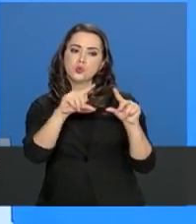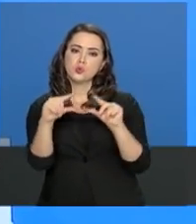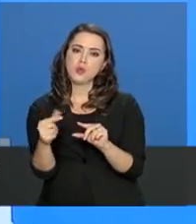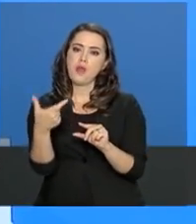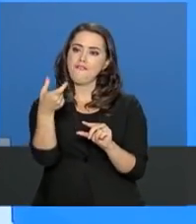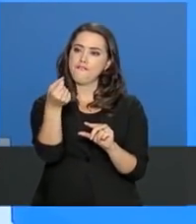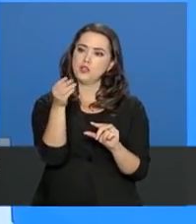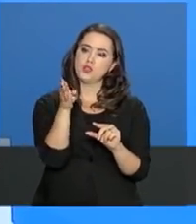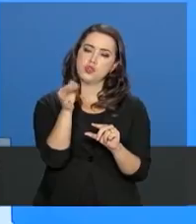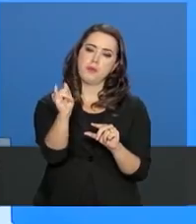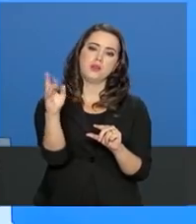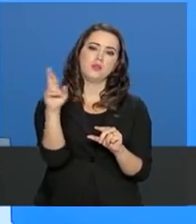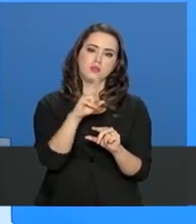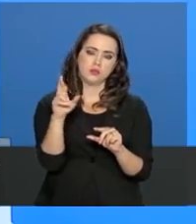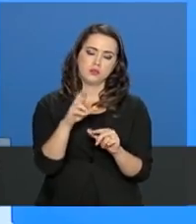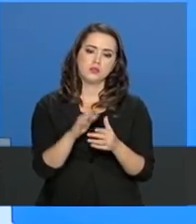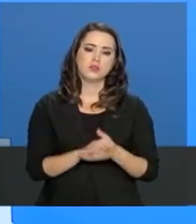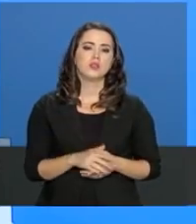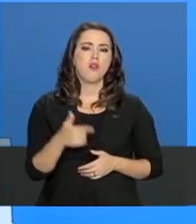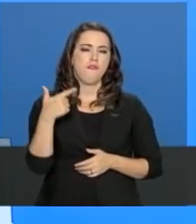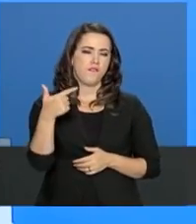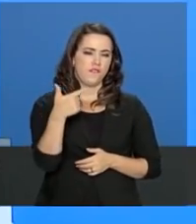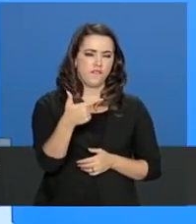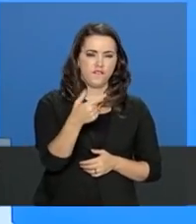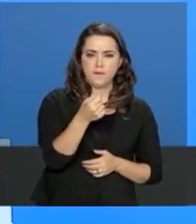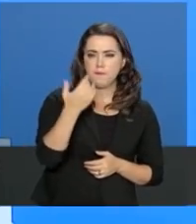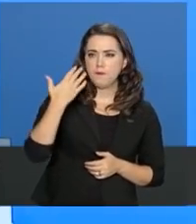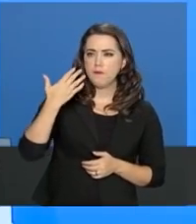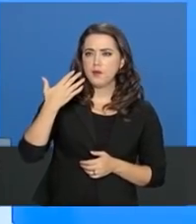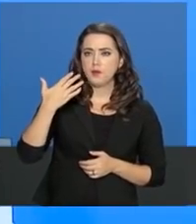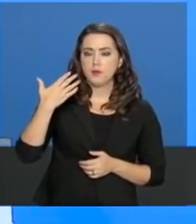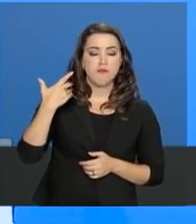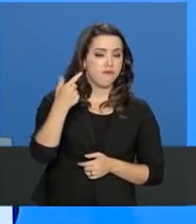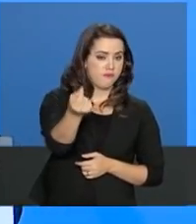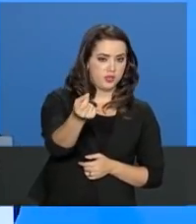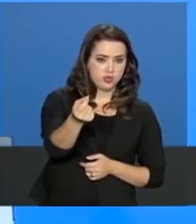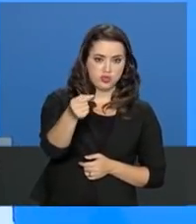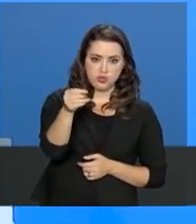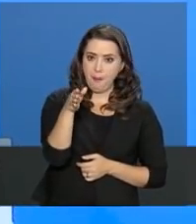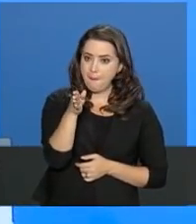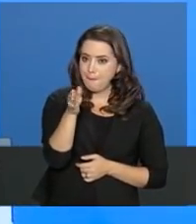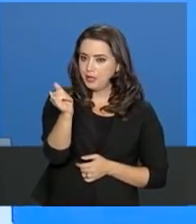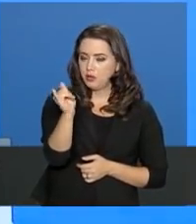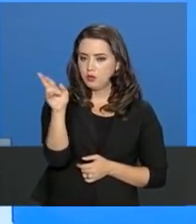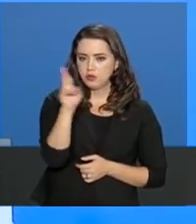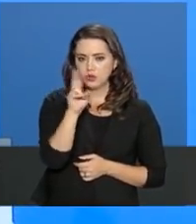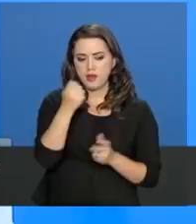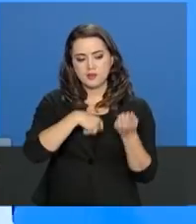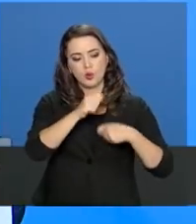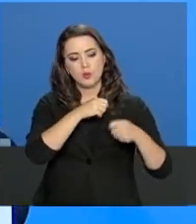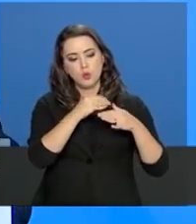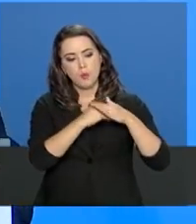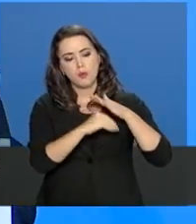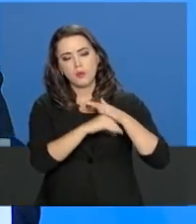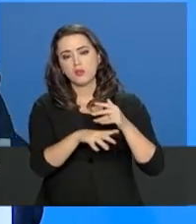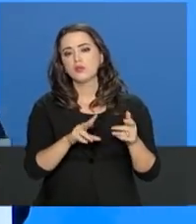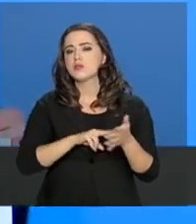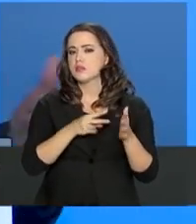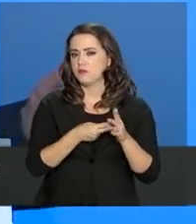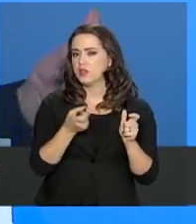mais 20 bilhões na guarda entre poucos bilhões né vinte e poucos milhões portanto o déficit foi menor do que aquele